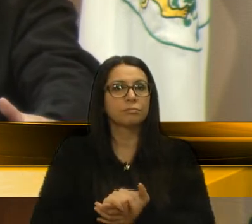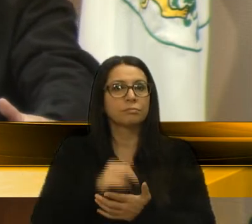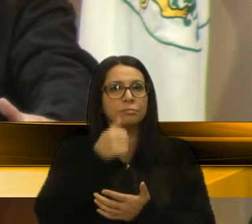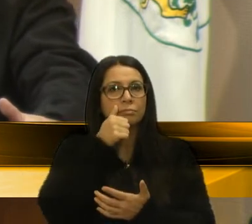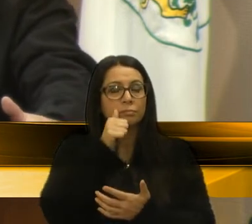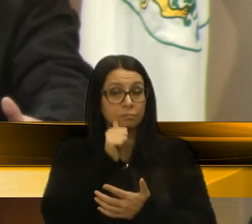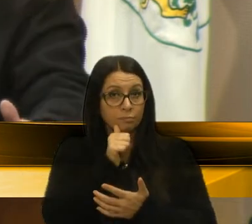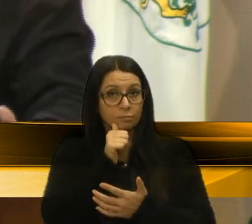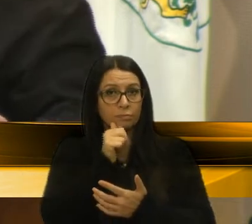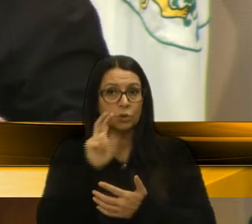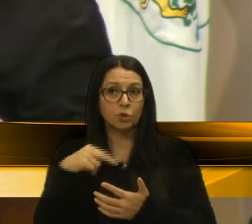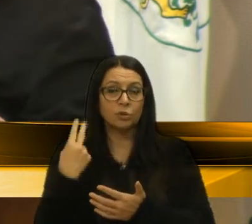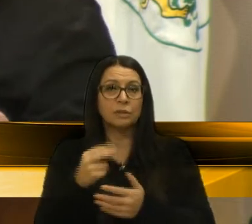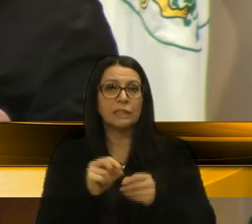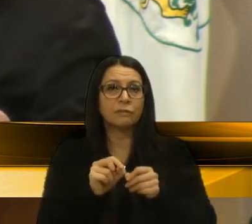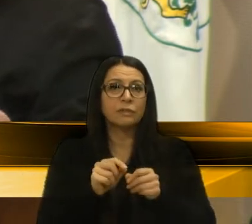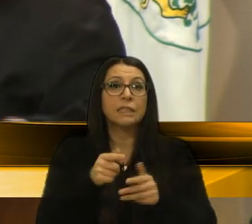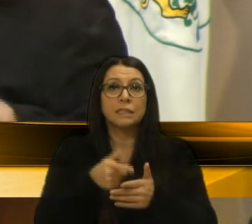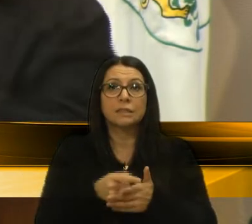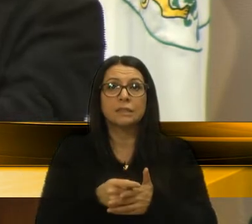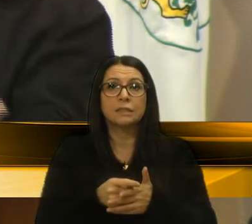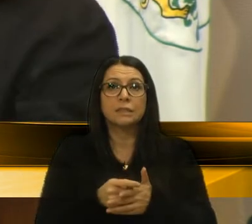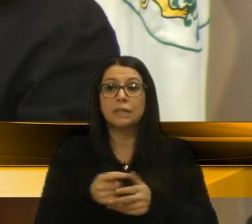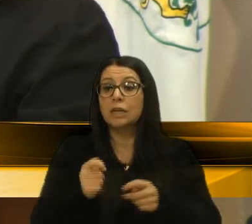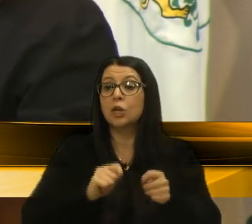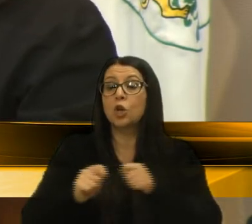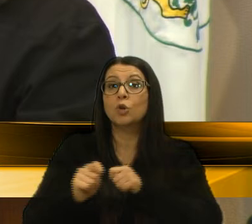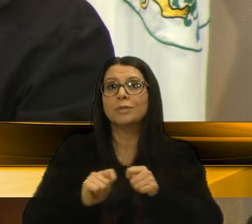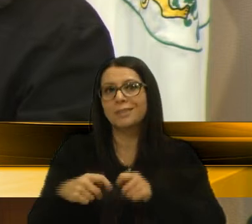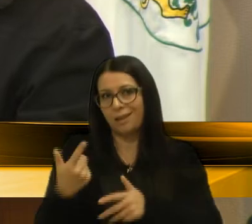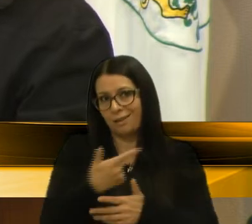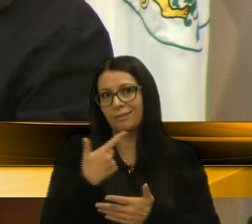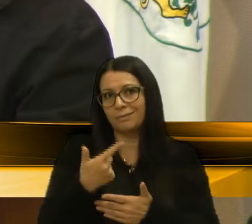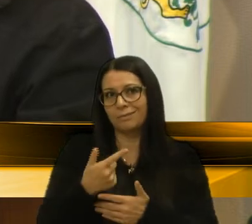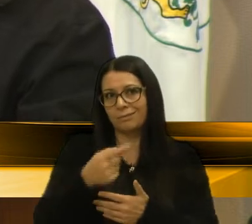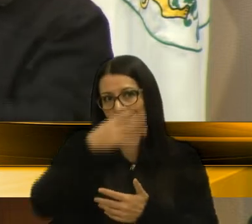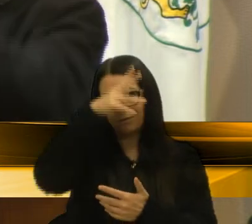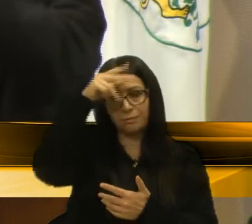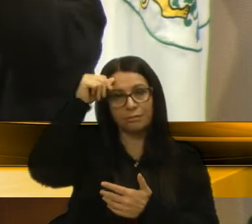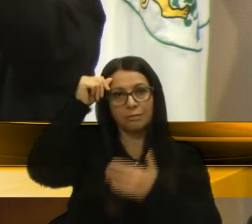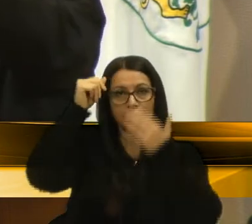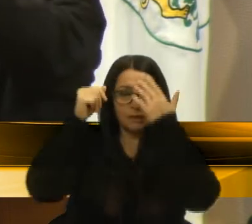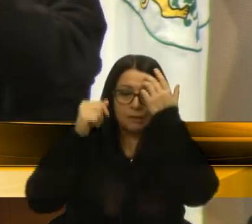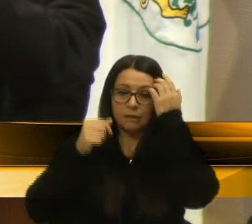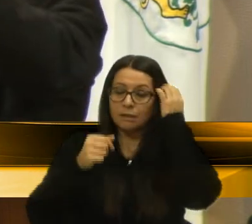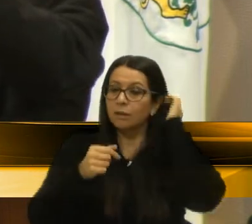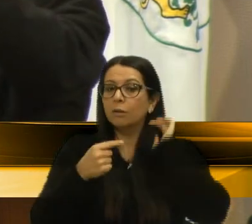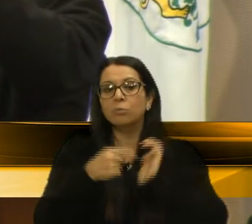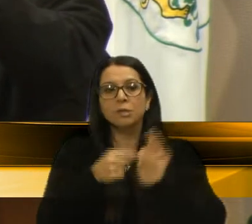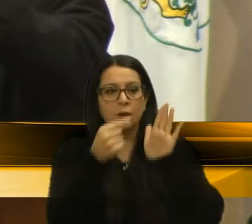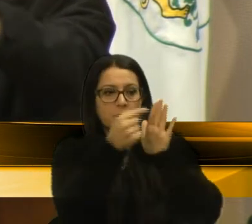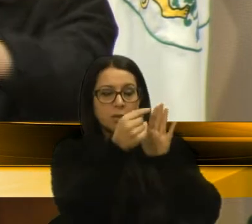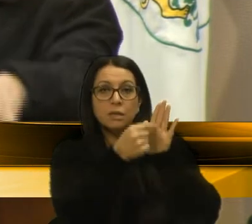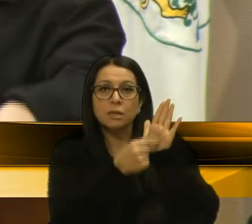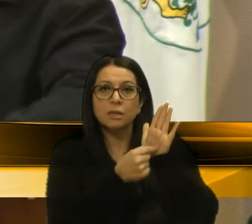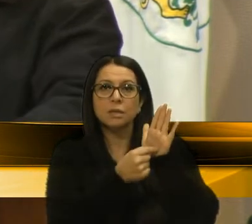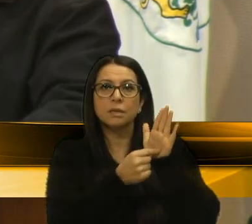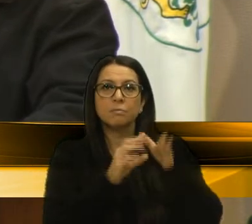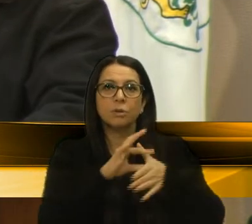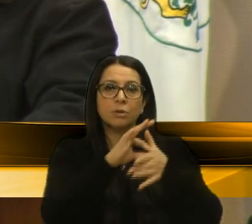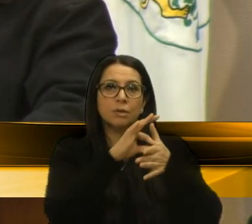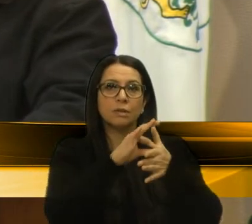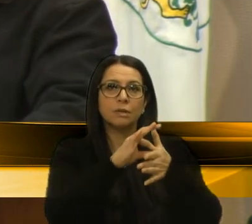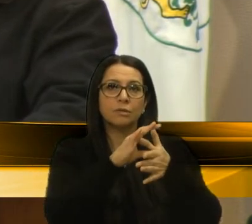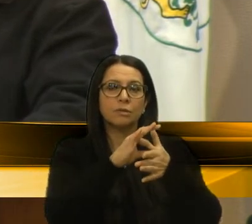Paula, que nós fizéssemos isso negociado com o Executivo. Apontamos aqui, meu líder do governo,